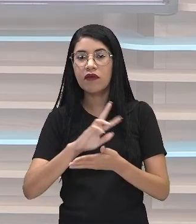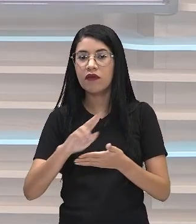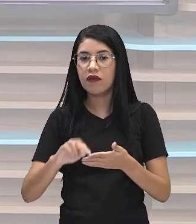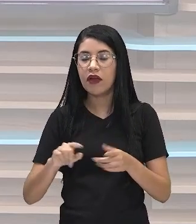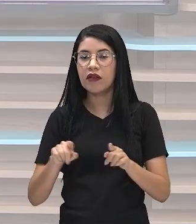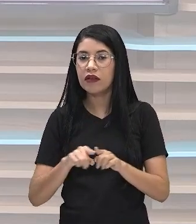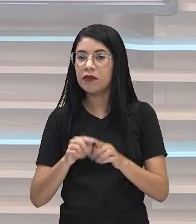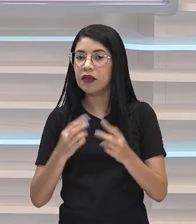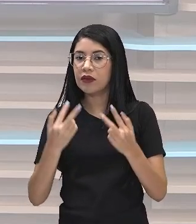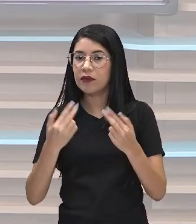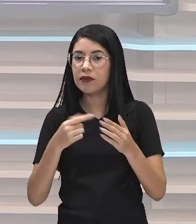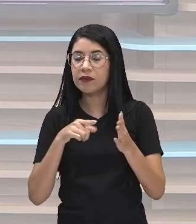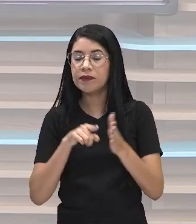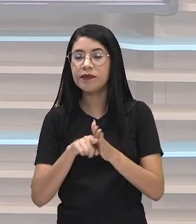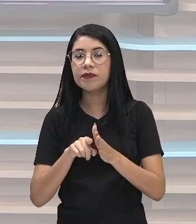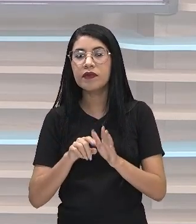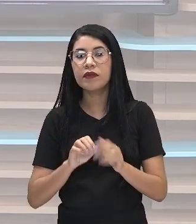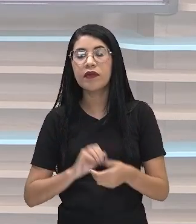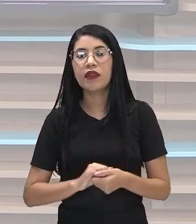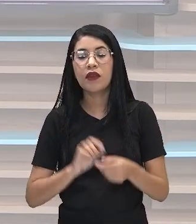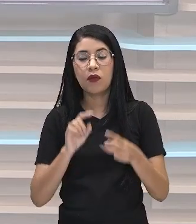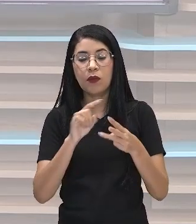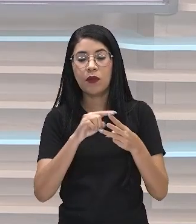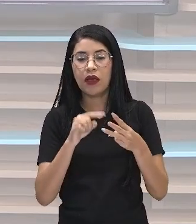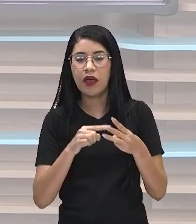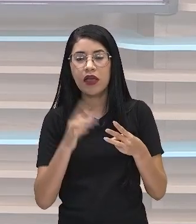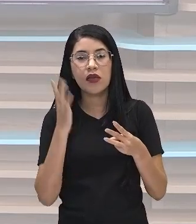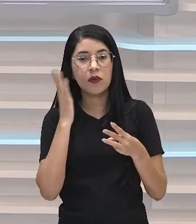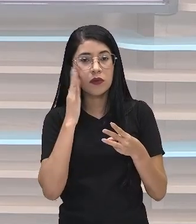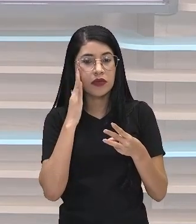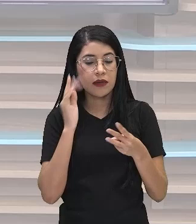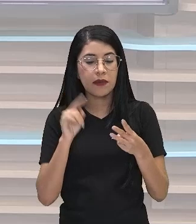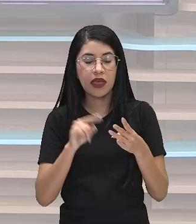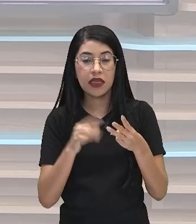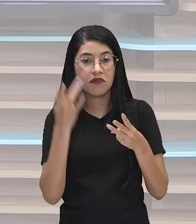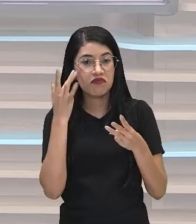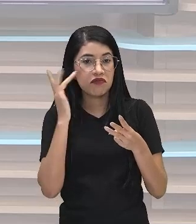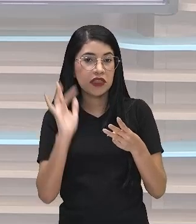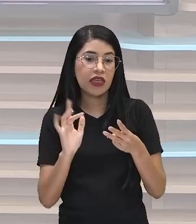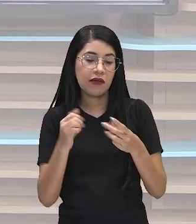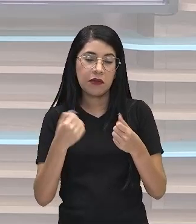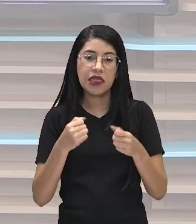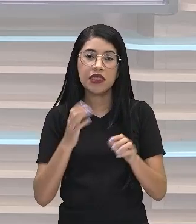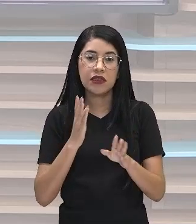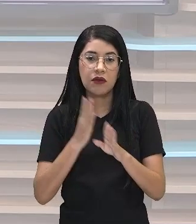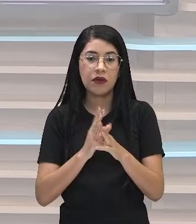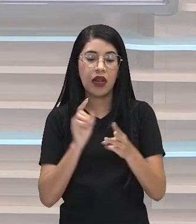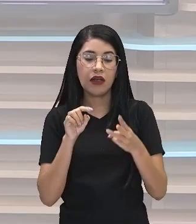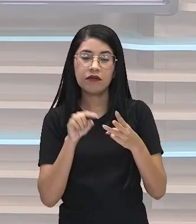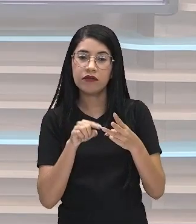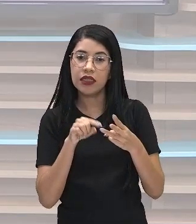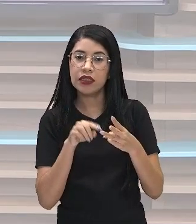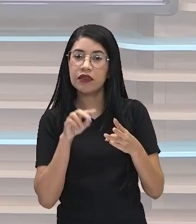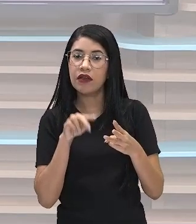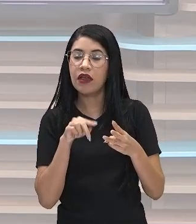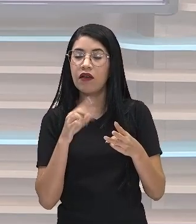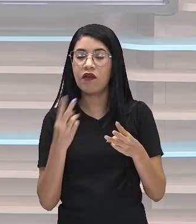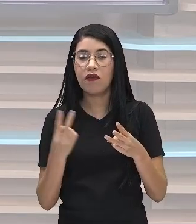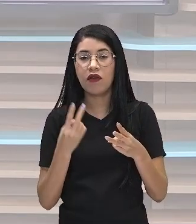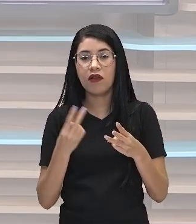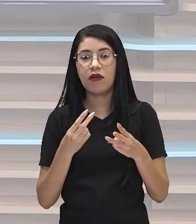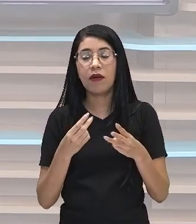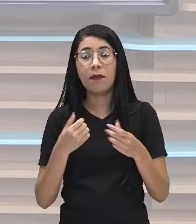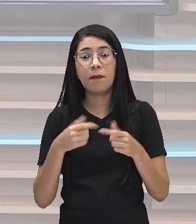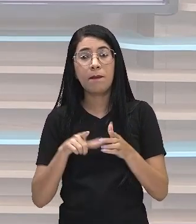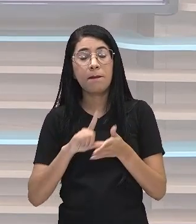2 medidas conhecidas e eles perguntam aí a terceira medida, mas também para isso eles precisam me fornecer quanto deu o volume,